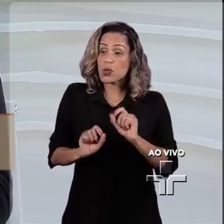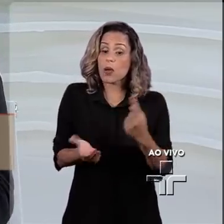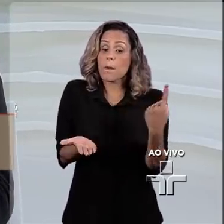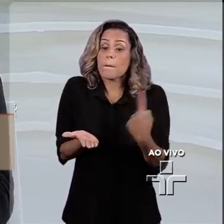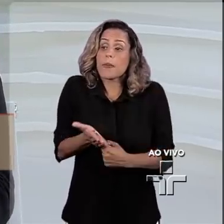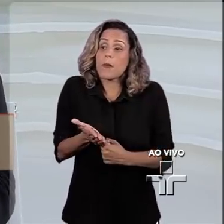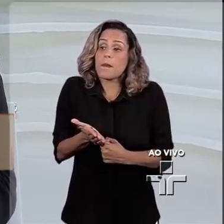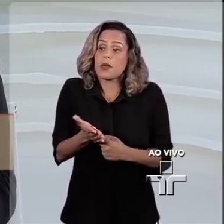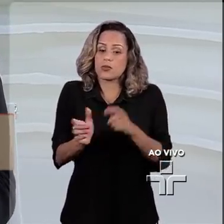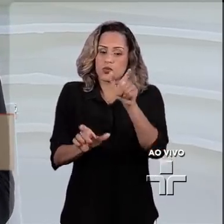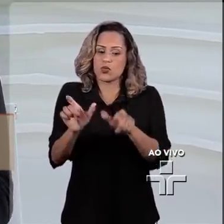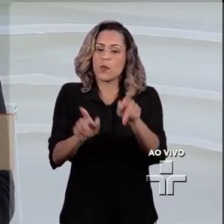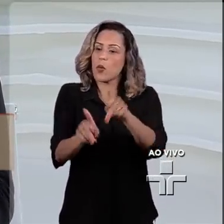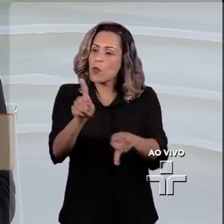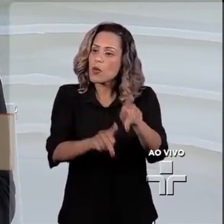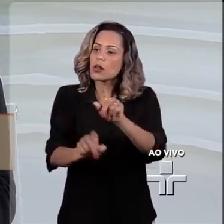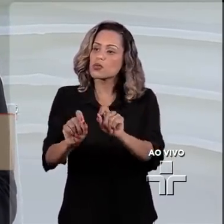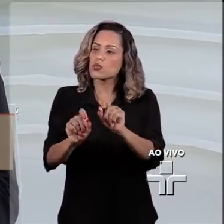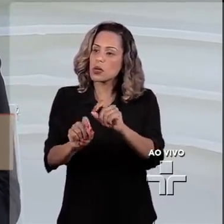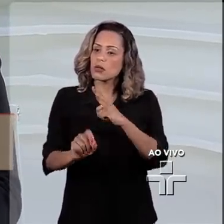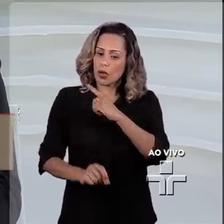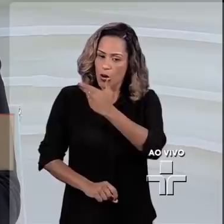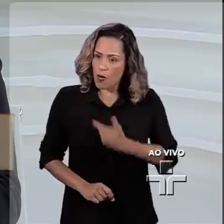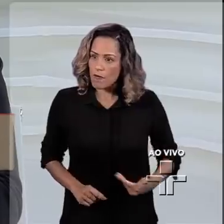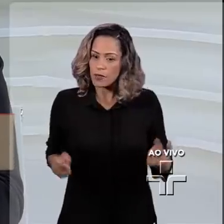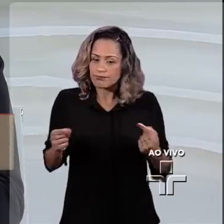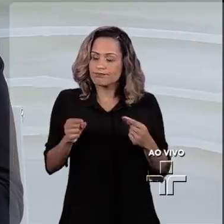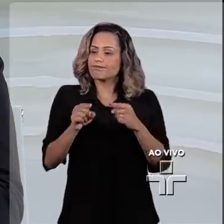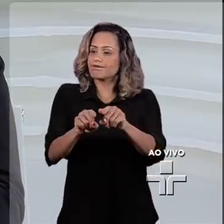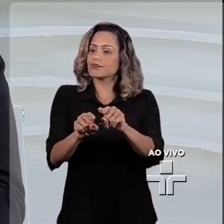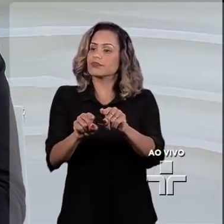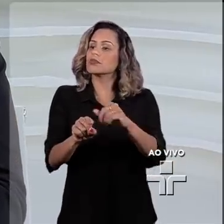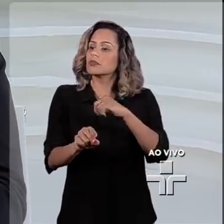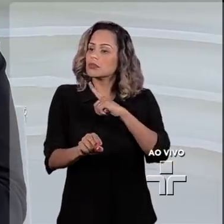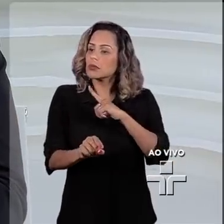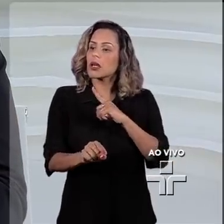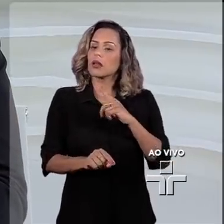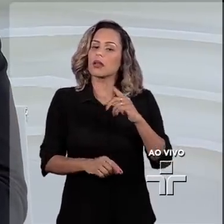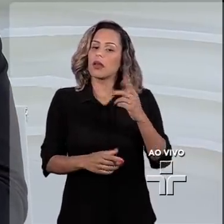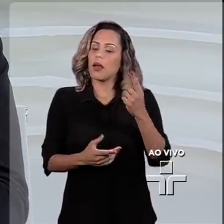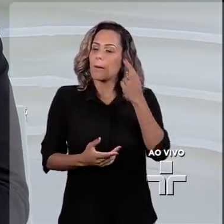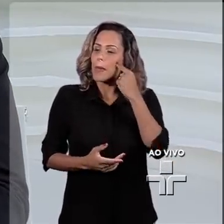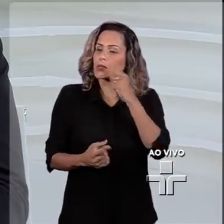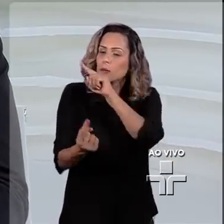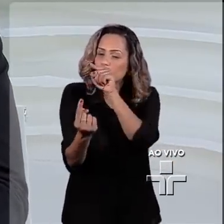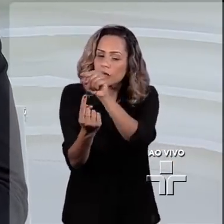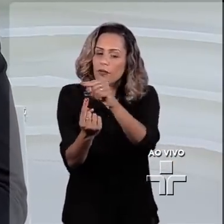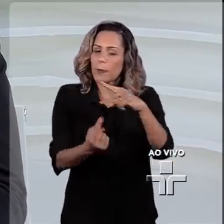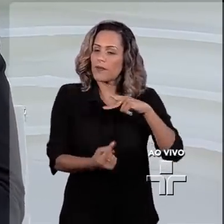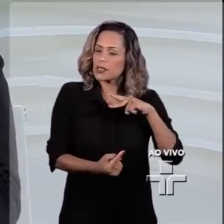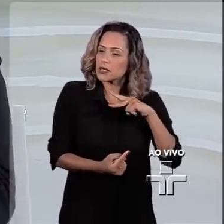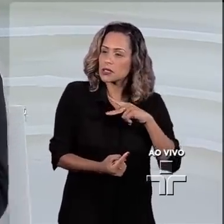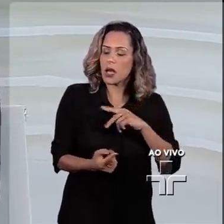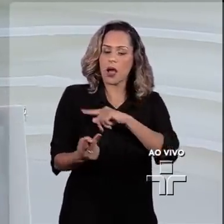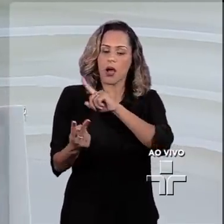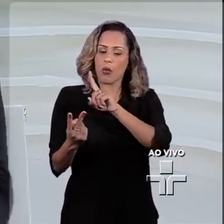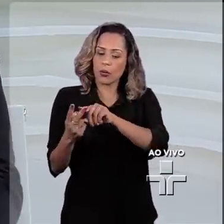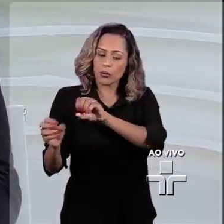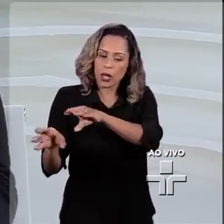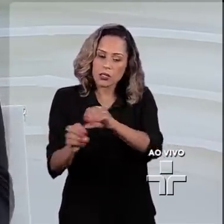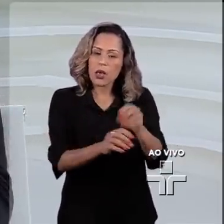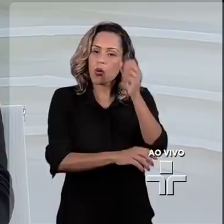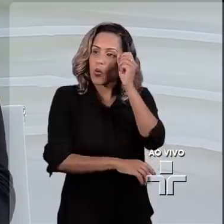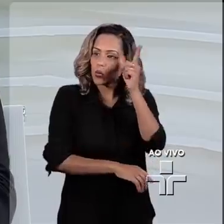governo que tem uma grande ação na área de desestatização, que tem metas ambiciosas na educação, na cultura. O